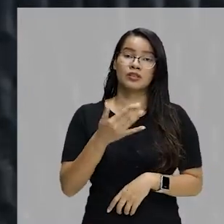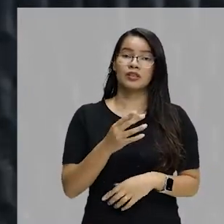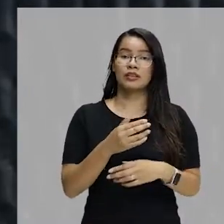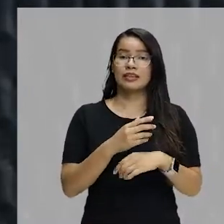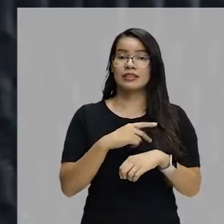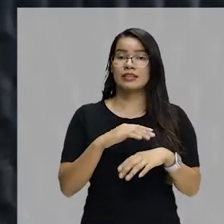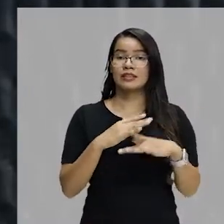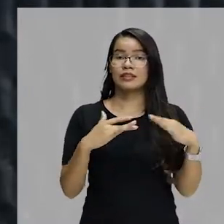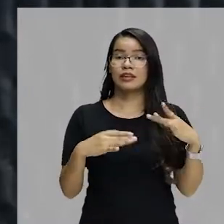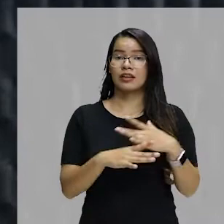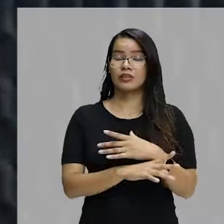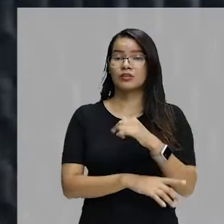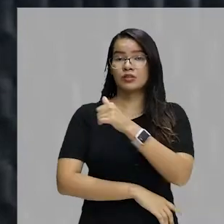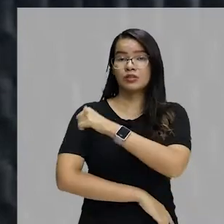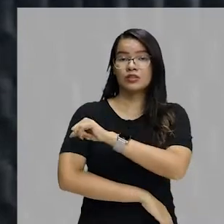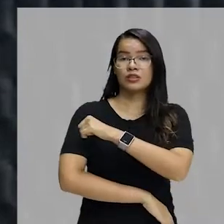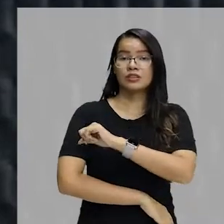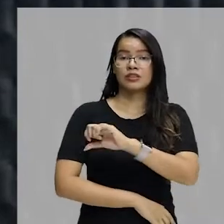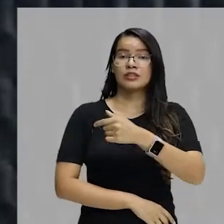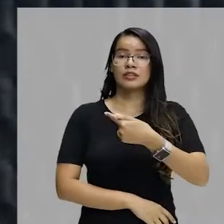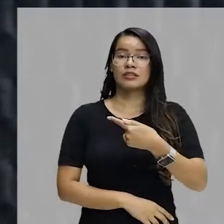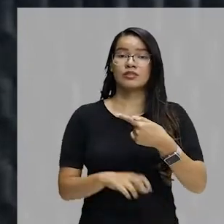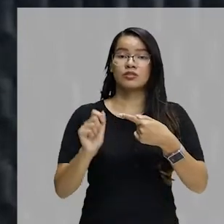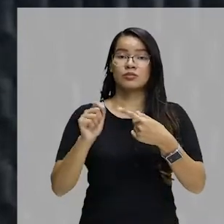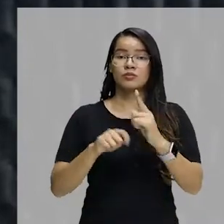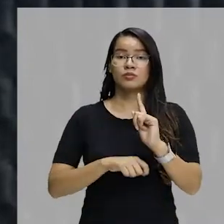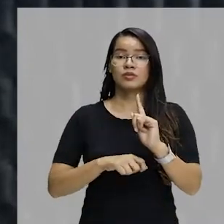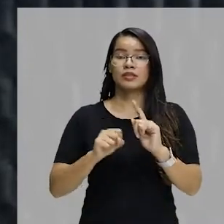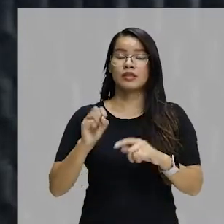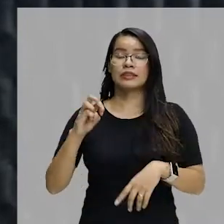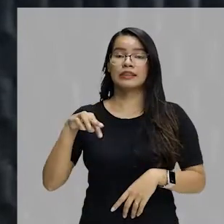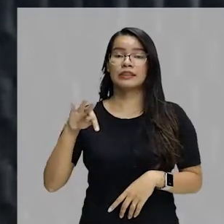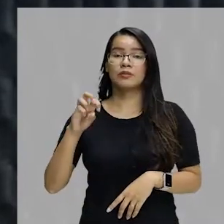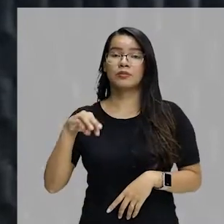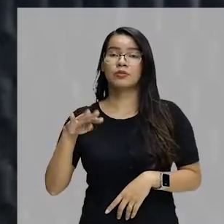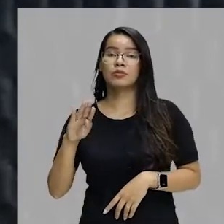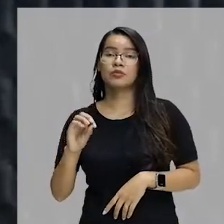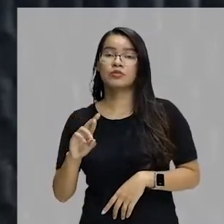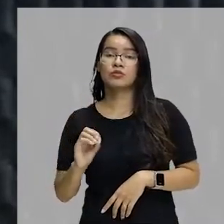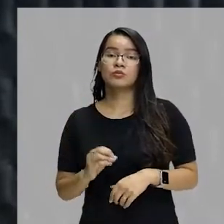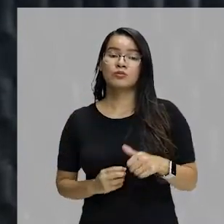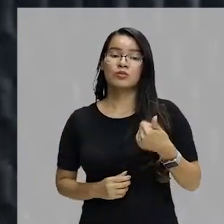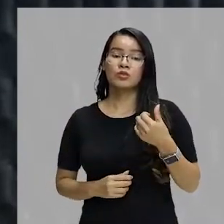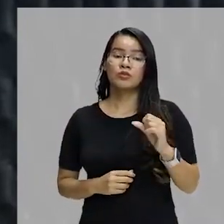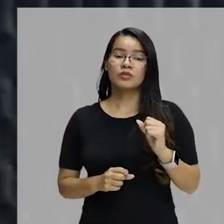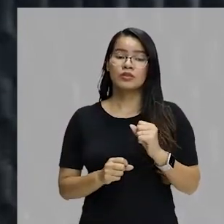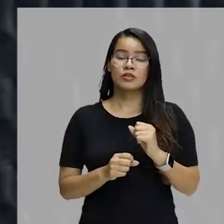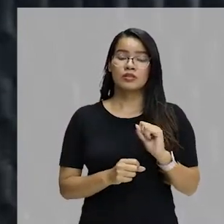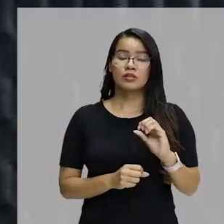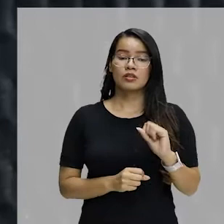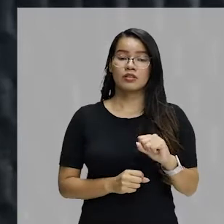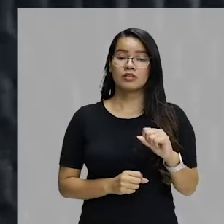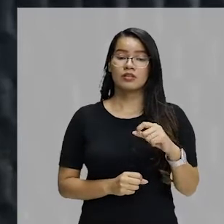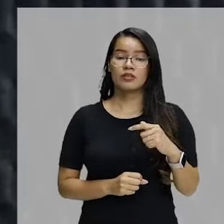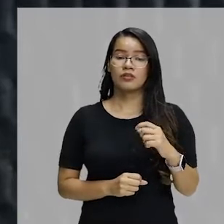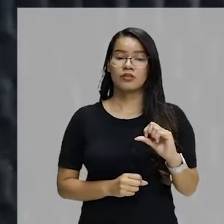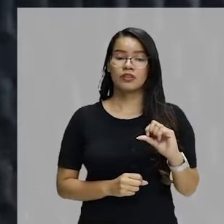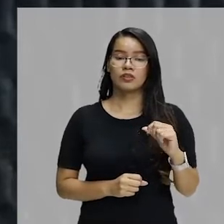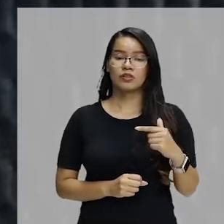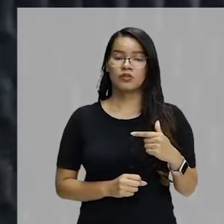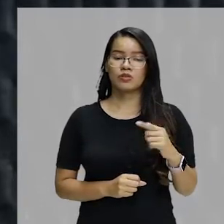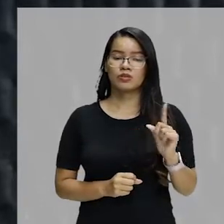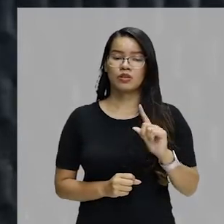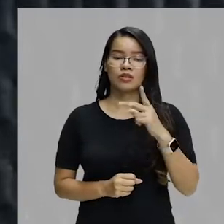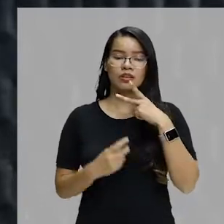em 7 de setembro de 1822. Por sinal, Dom Pedro nem estava lá. Dom Pedro realmente estava aqui no Ipiranga, mas não